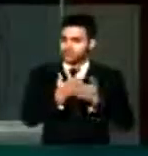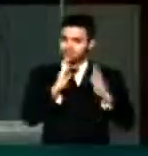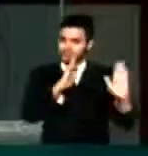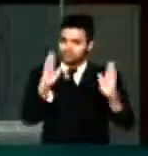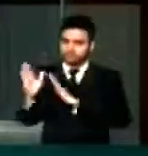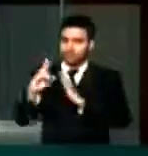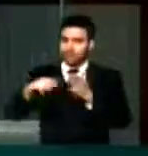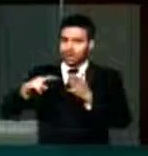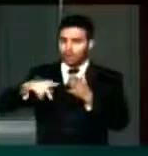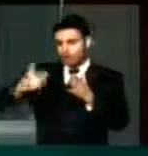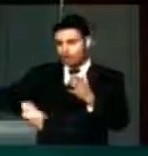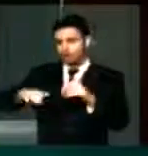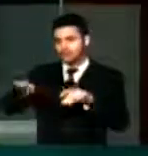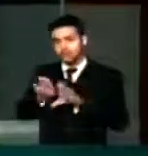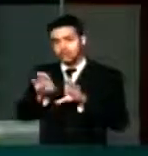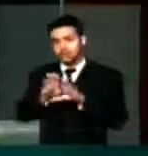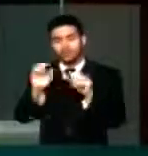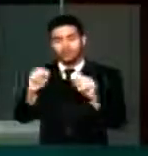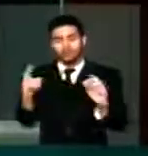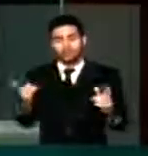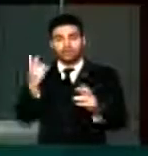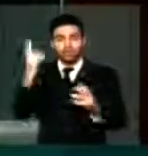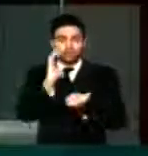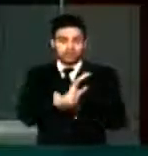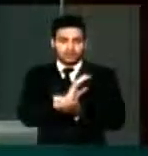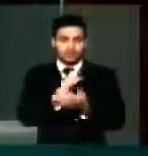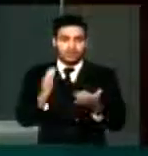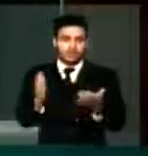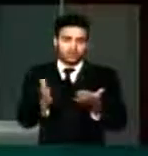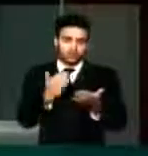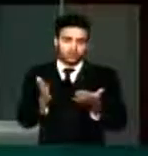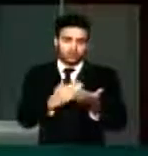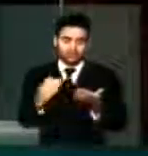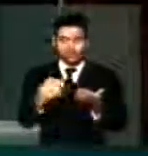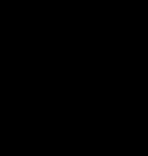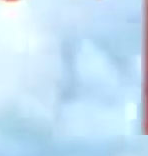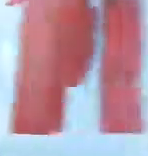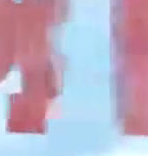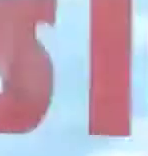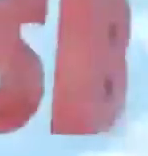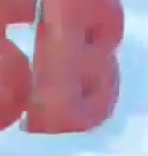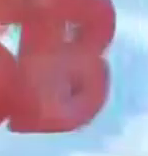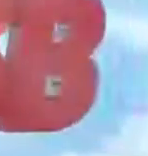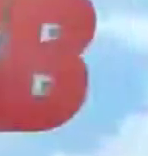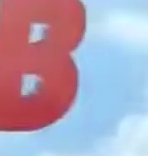venha ler mais e valorize o livro e a leitura. Obrigado, senhor presidente.